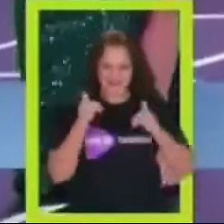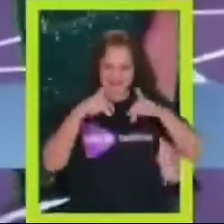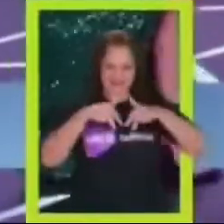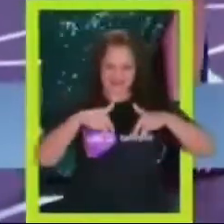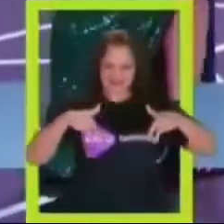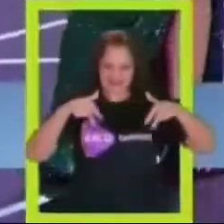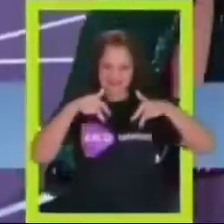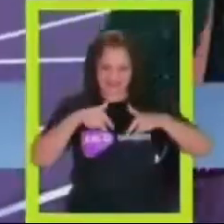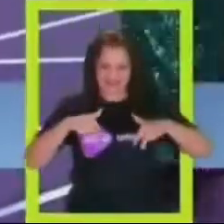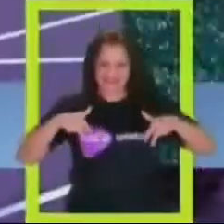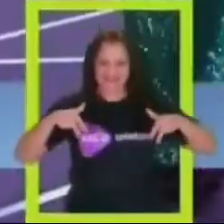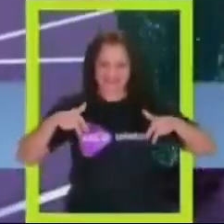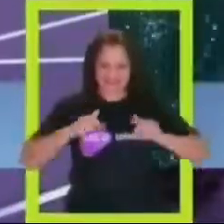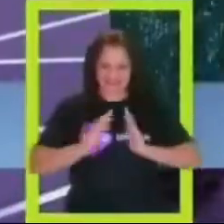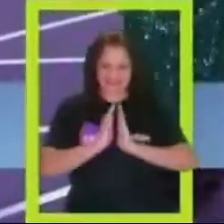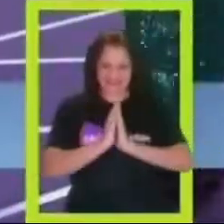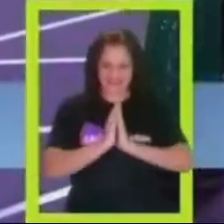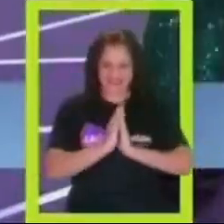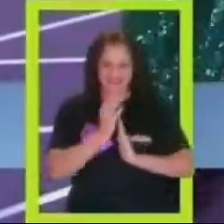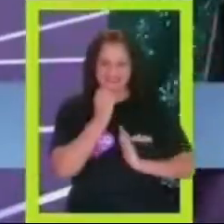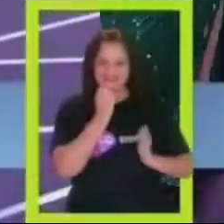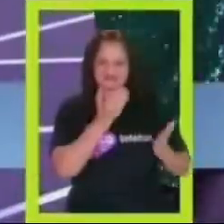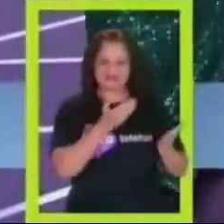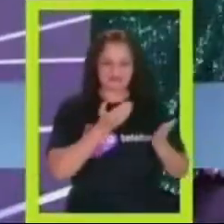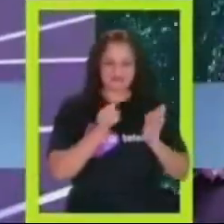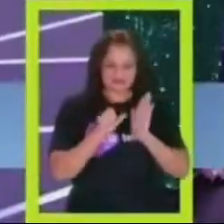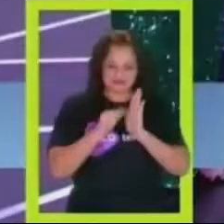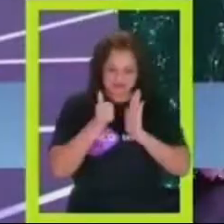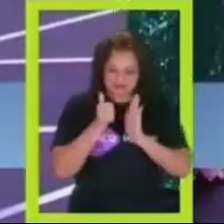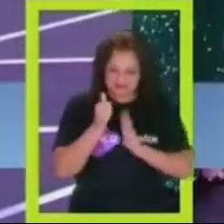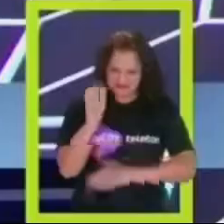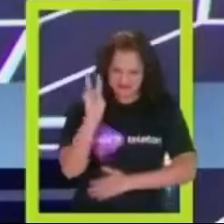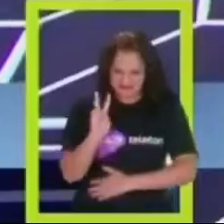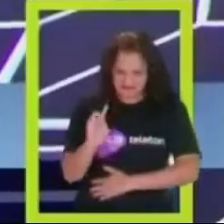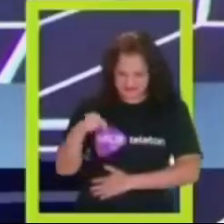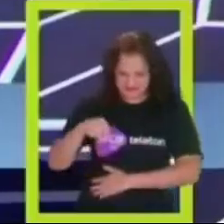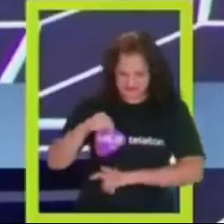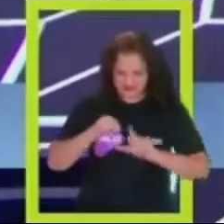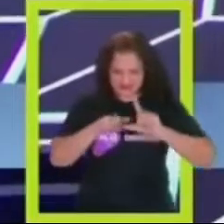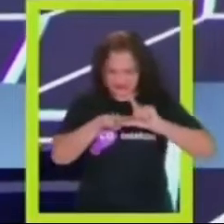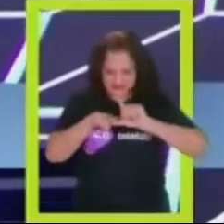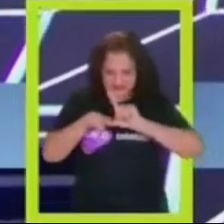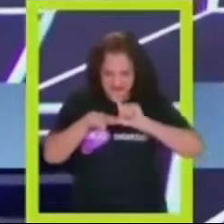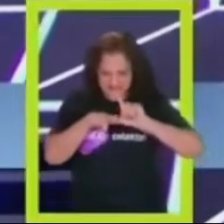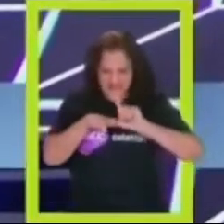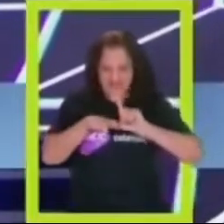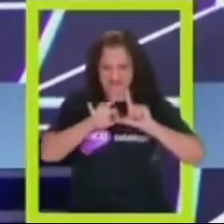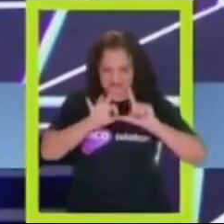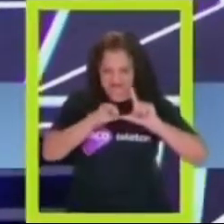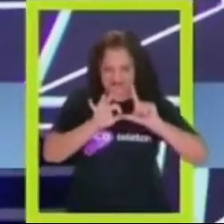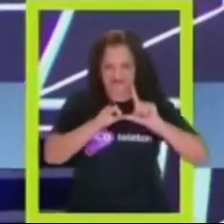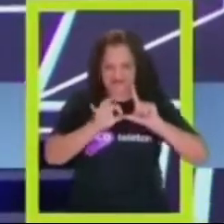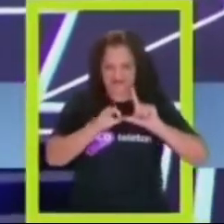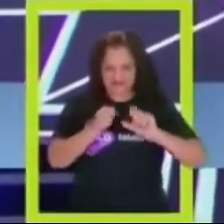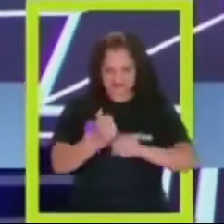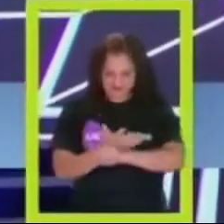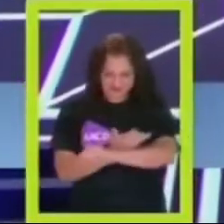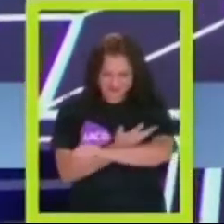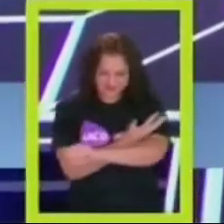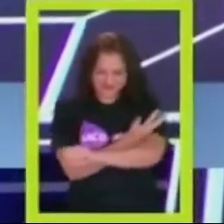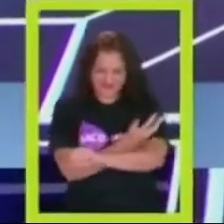Daniel, seja muito bem-vindo. Não, é a primeira vez no Teleton, não, né? Primeira vez no Teleton. Está emocionado